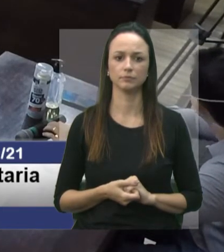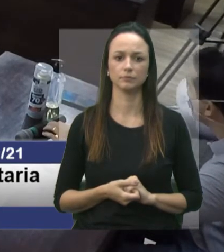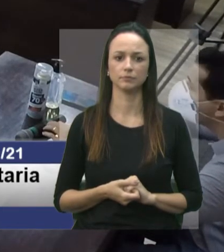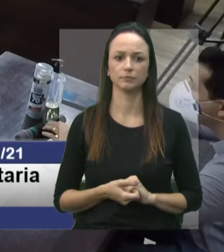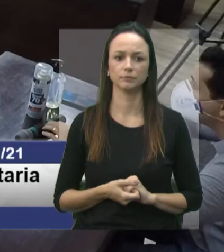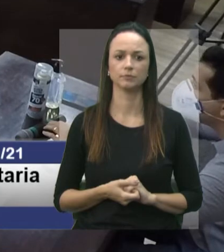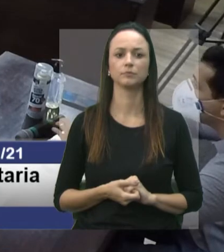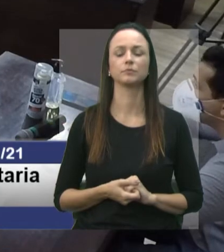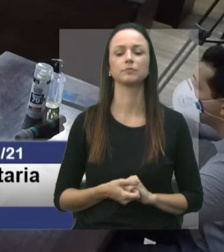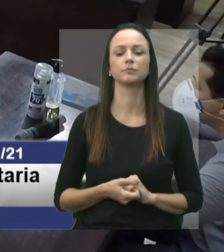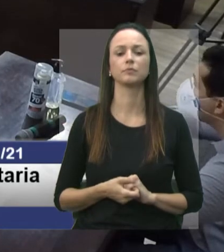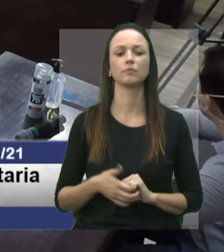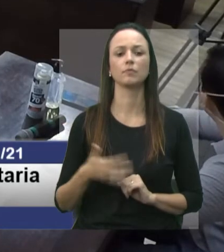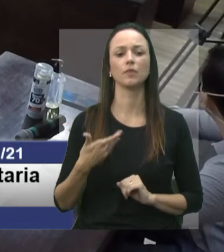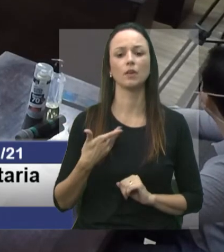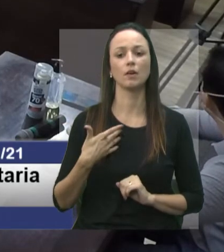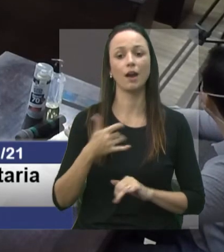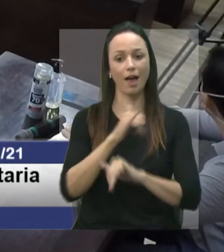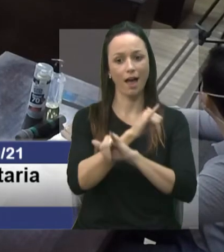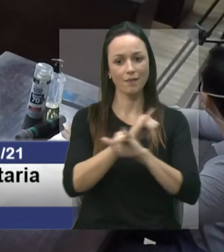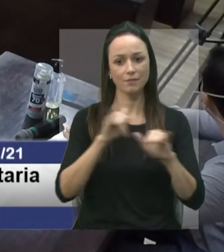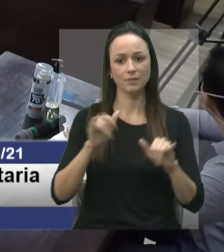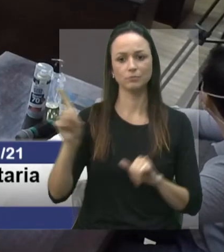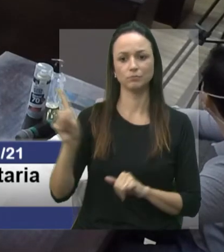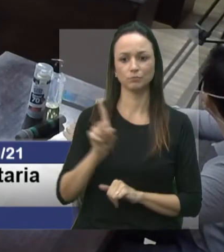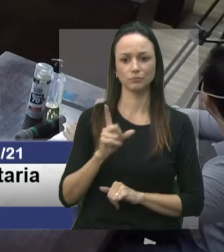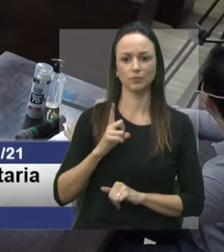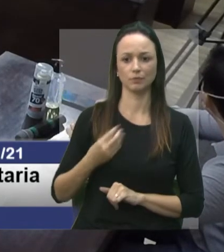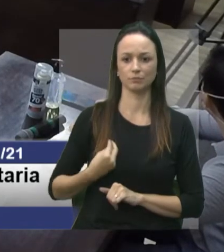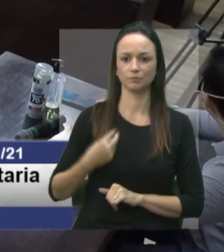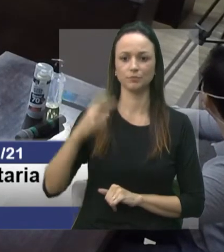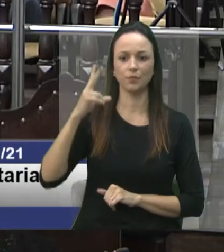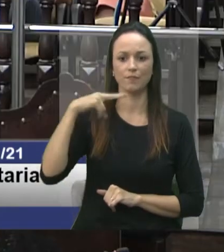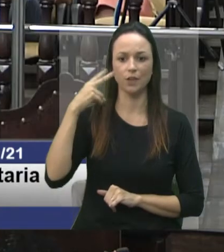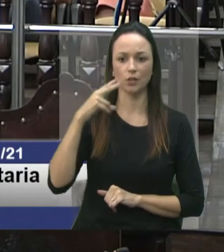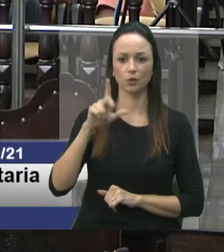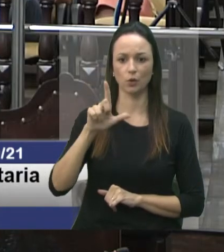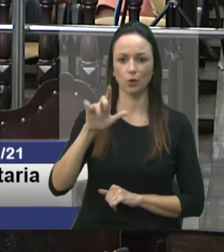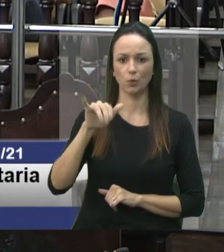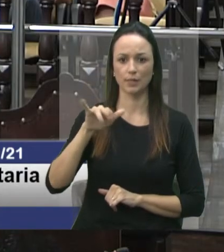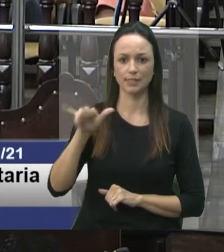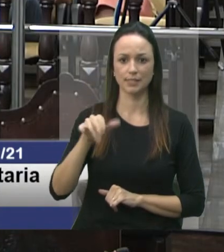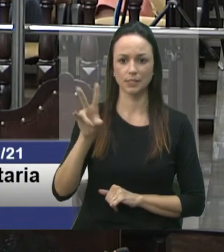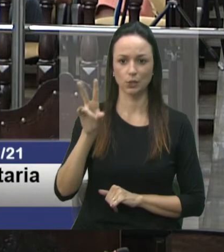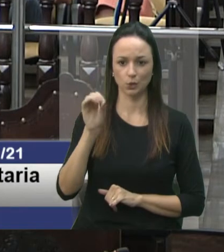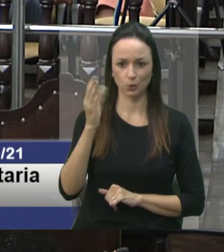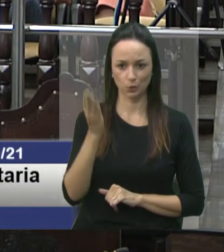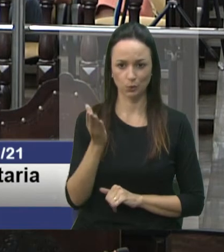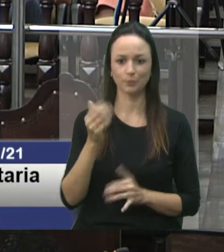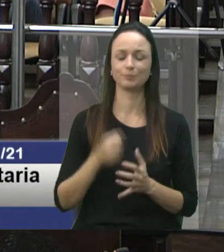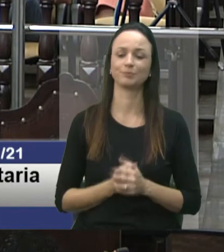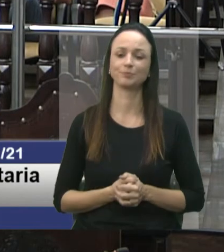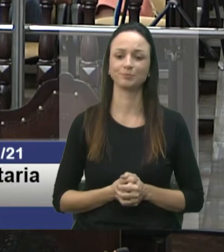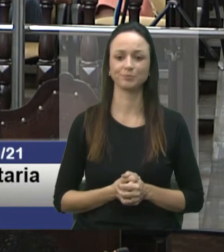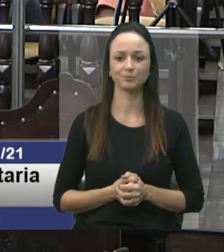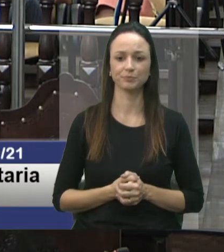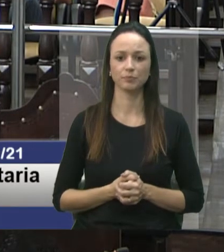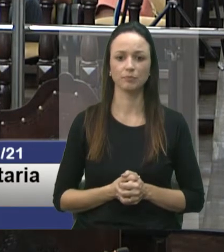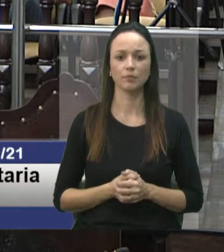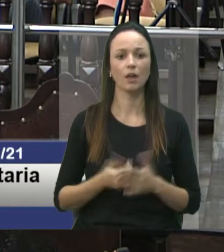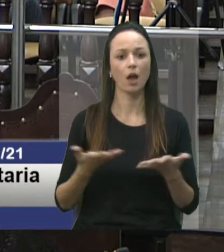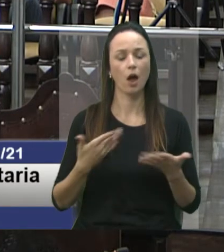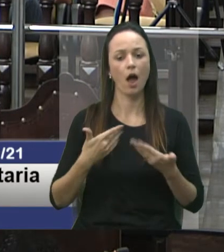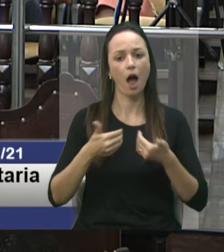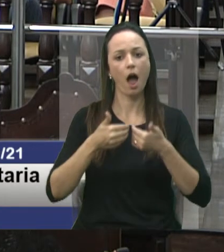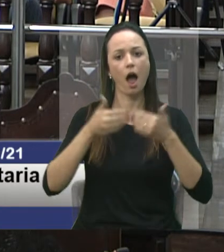Gostaria de registrar aqui a presença do vereador Luizinho Andreto e abrir a